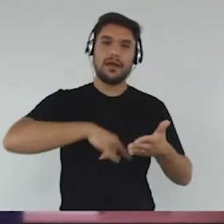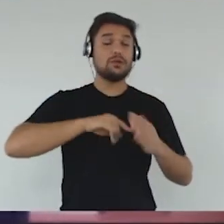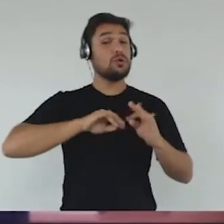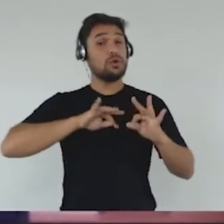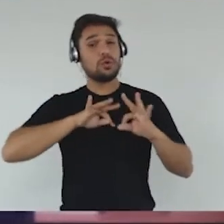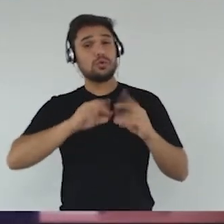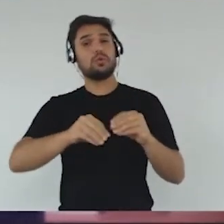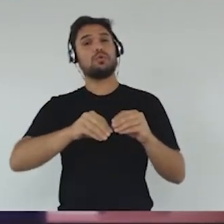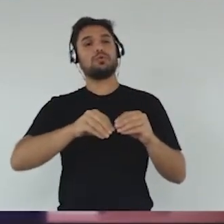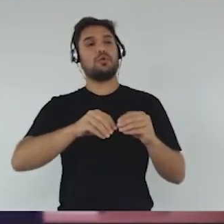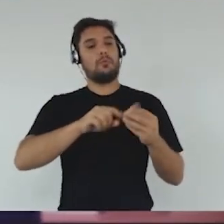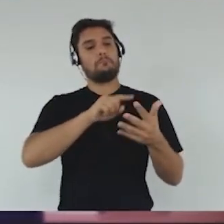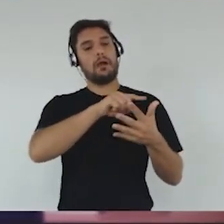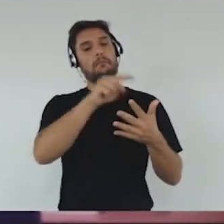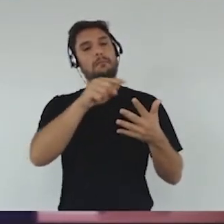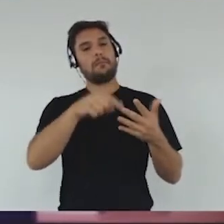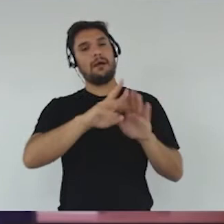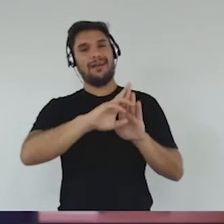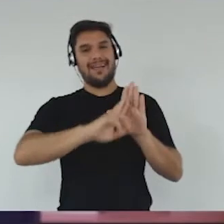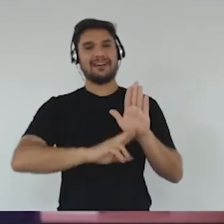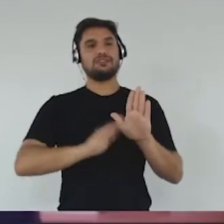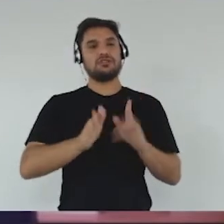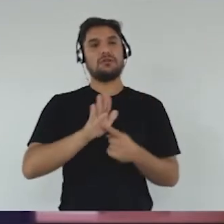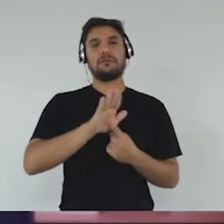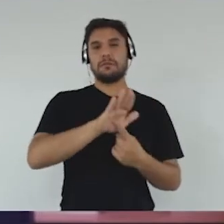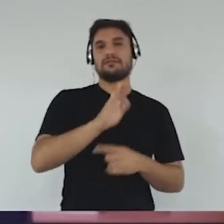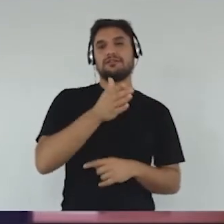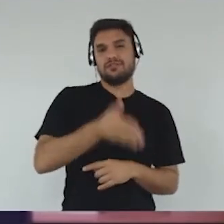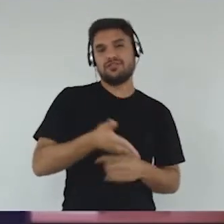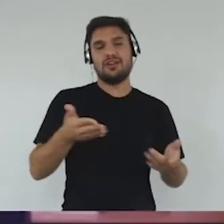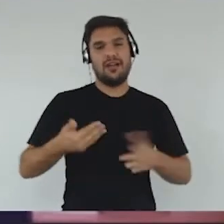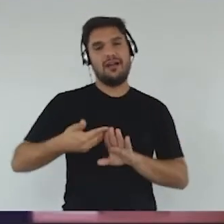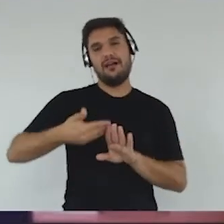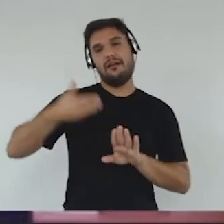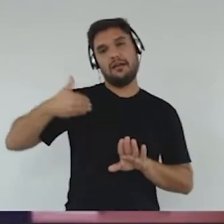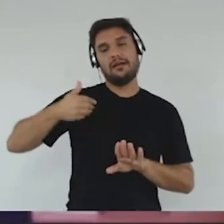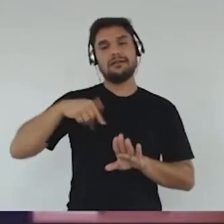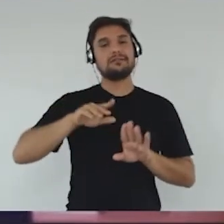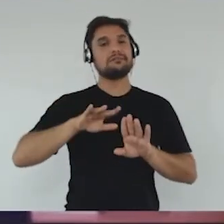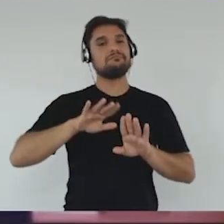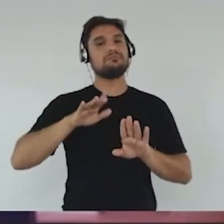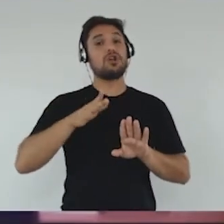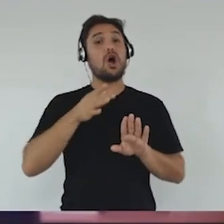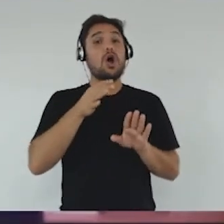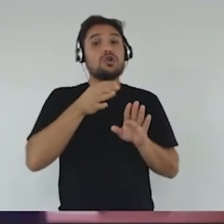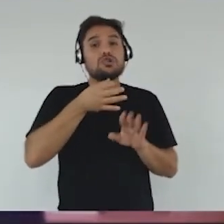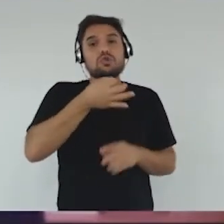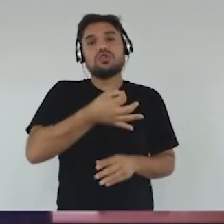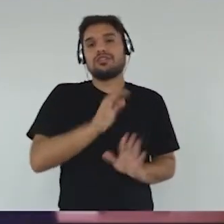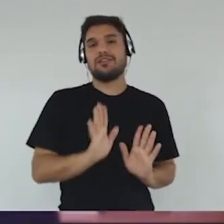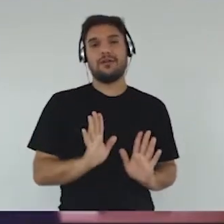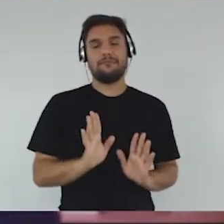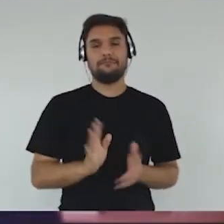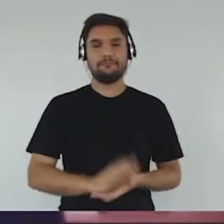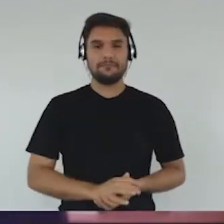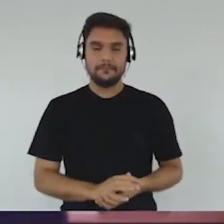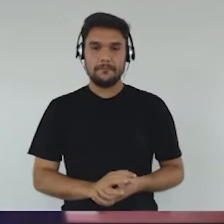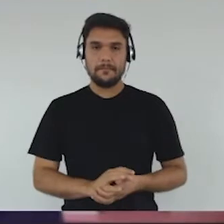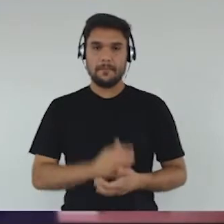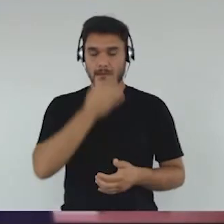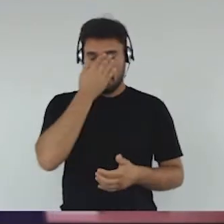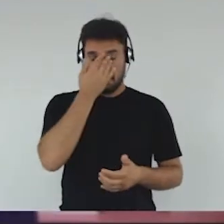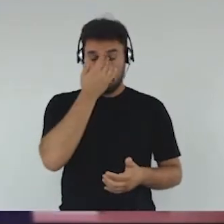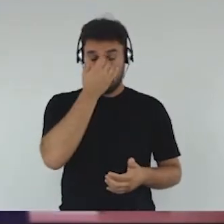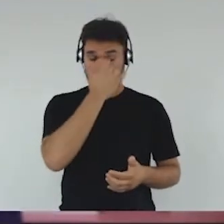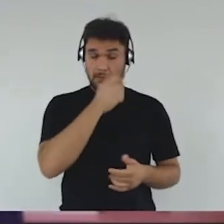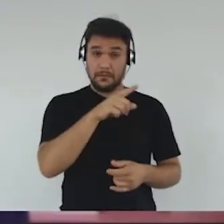essas indicações já foram apresentadas de forma sugestionada para as partes poderem